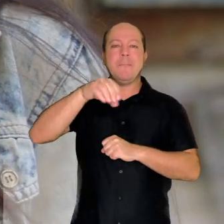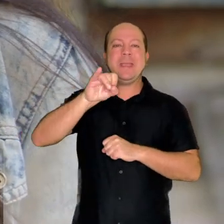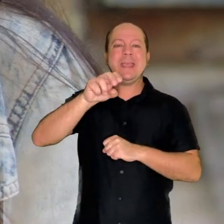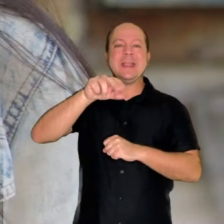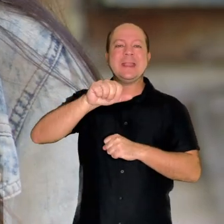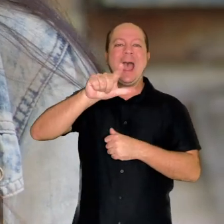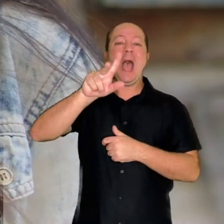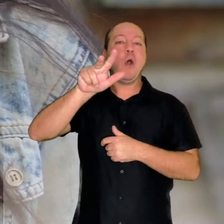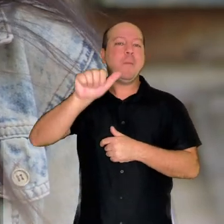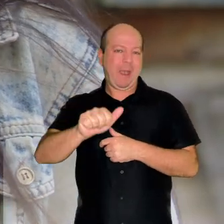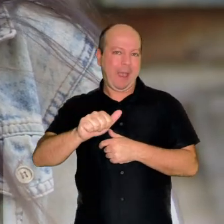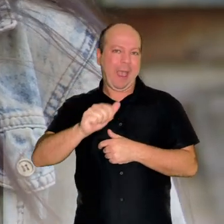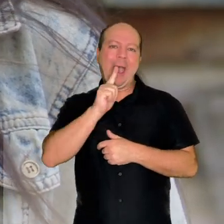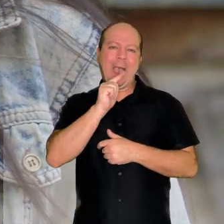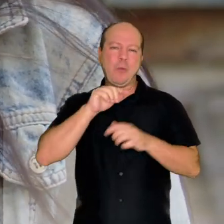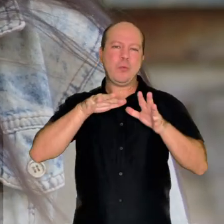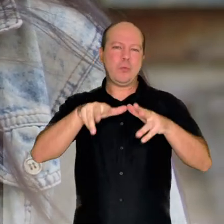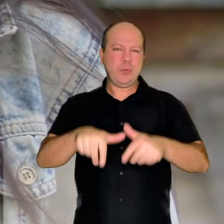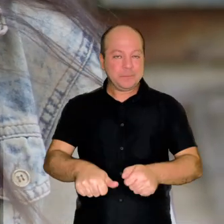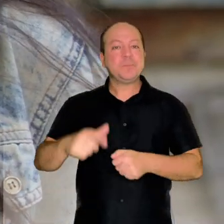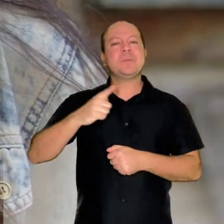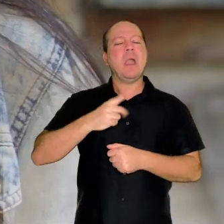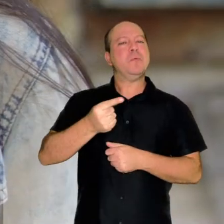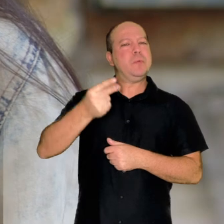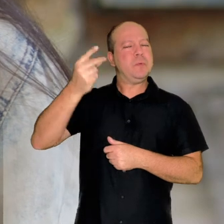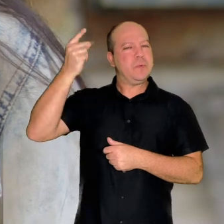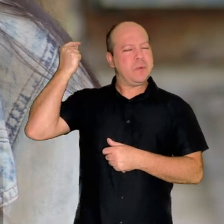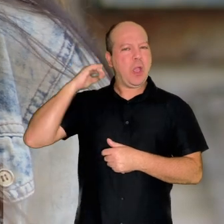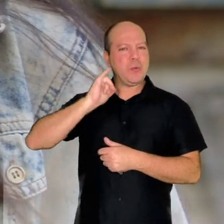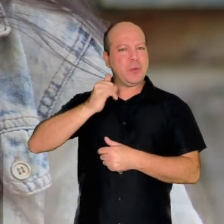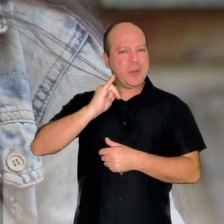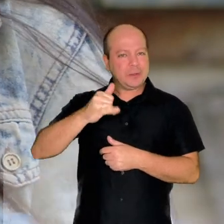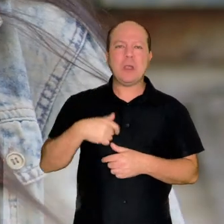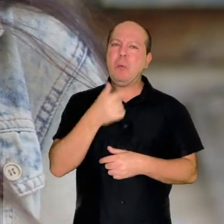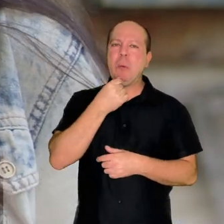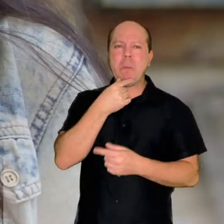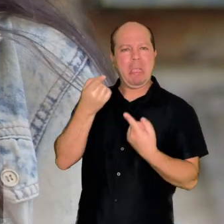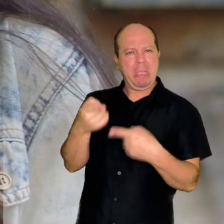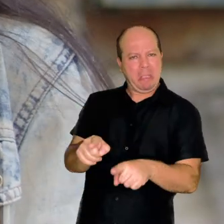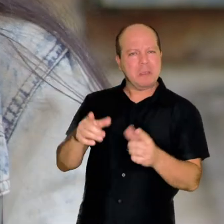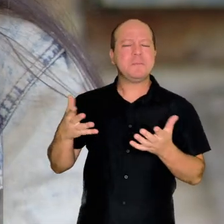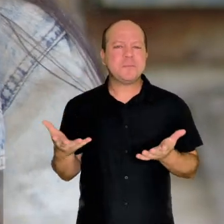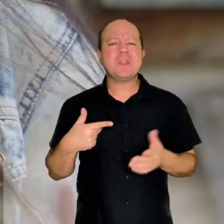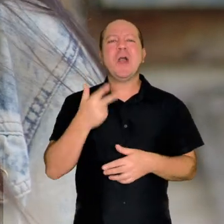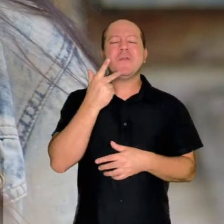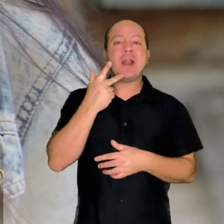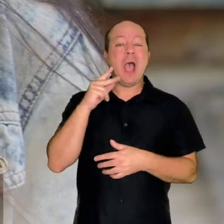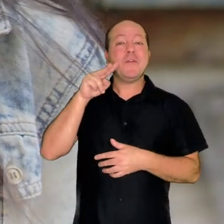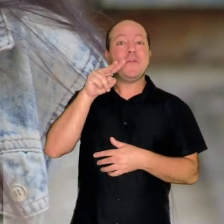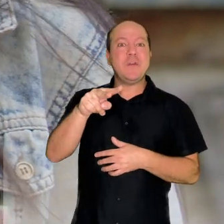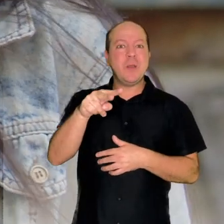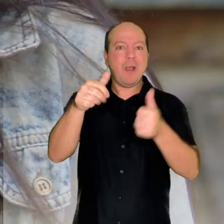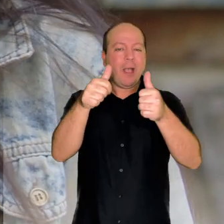da Minalba, a fonte Marisa. E lá conta-se que antigamente um cara zombou porque eles falaram